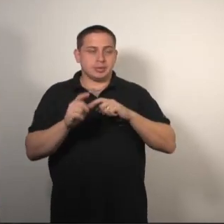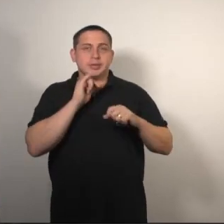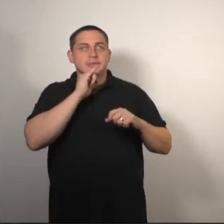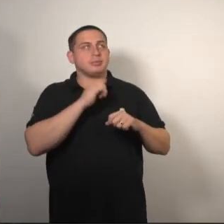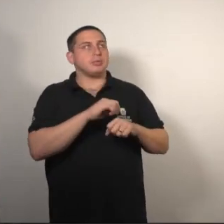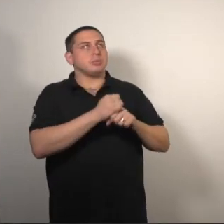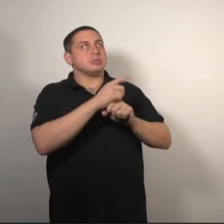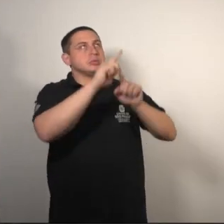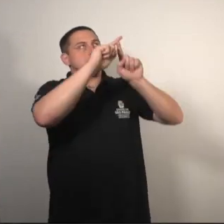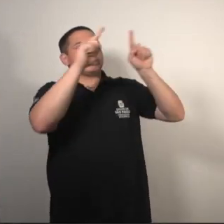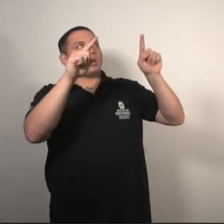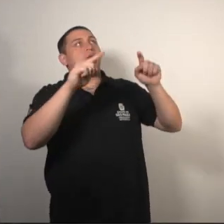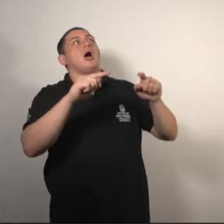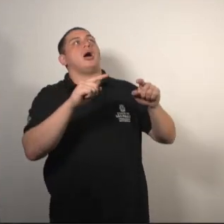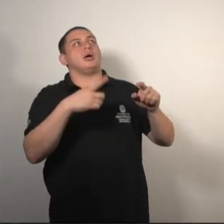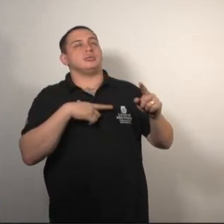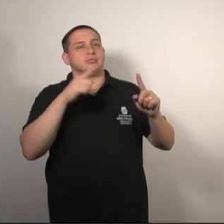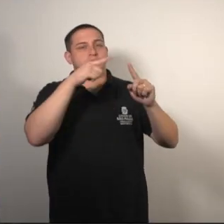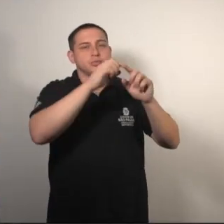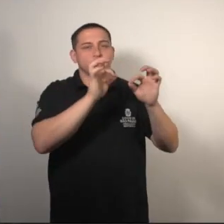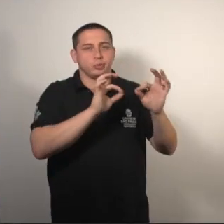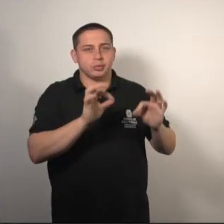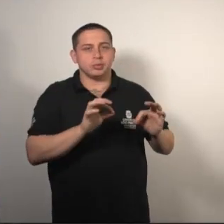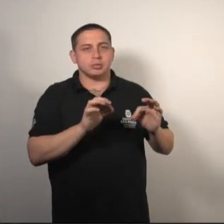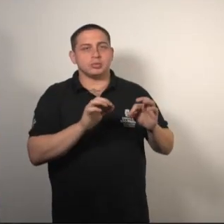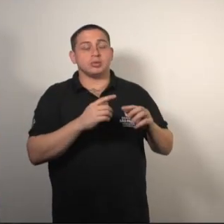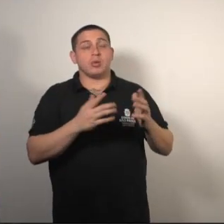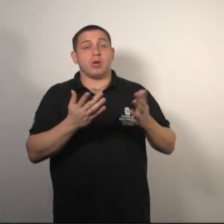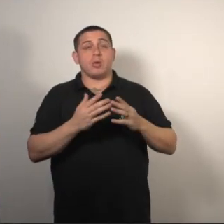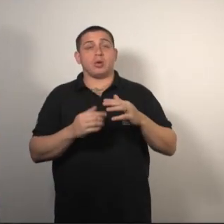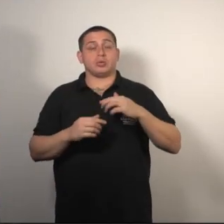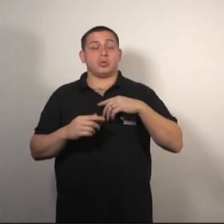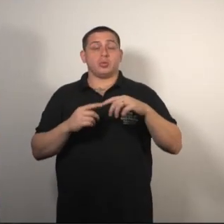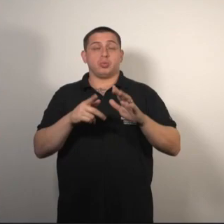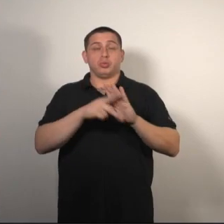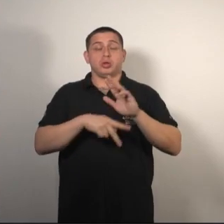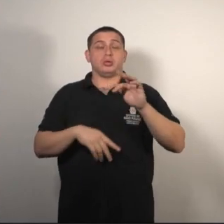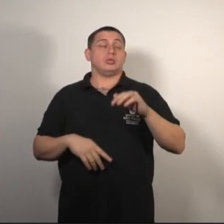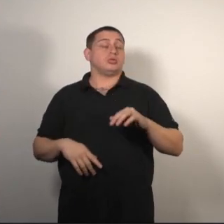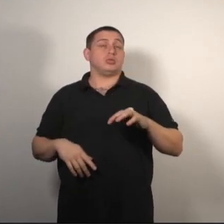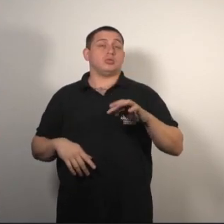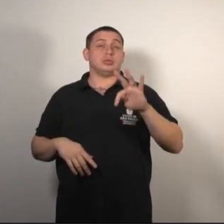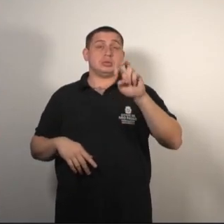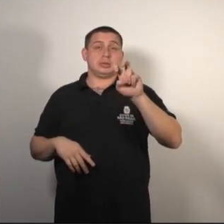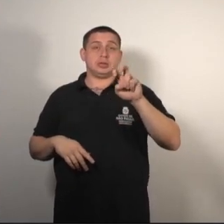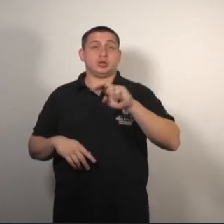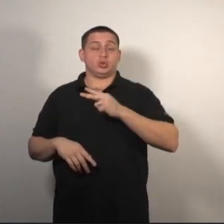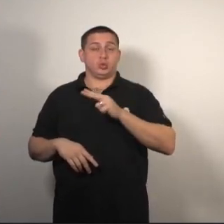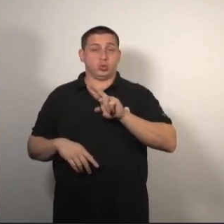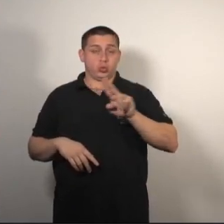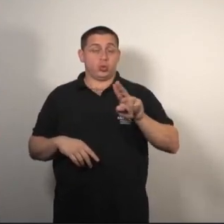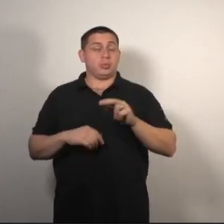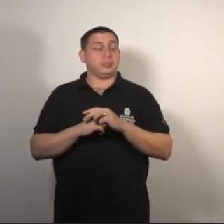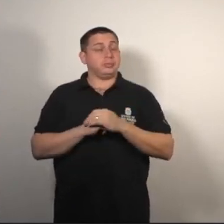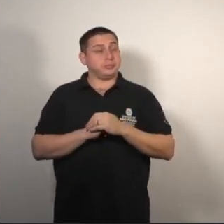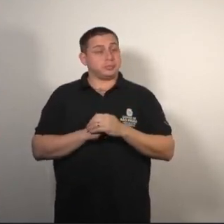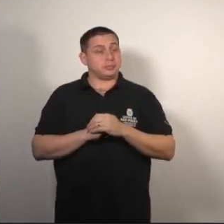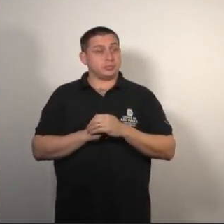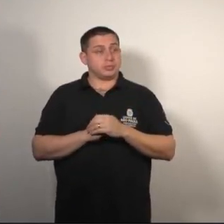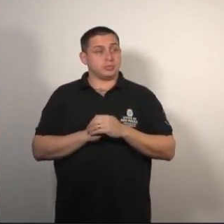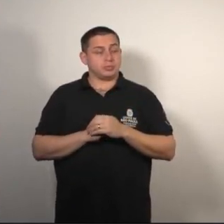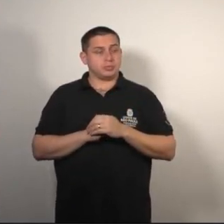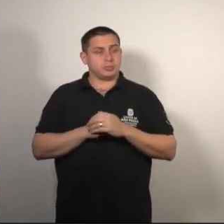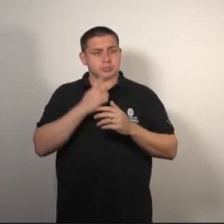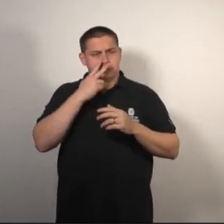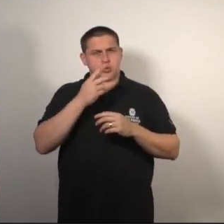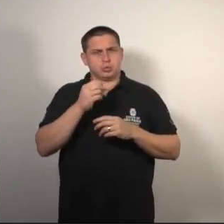partir do T5, que é aquele viaduto lá da Marginal, que em novembro de 2018, a gente teve uma ruptura bem antes do